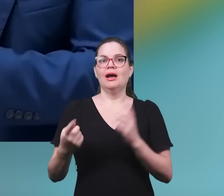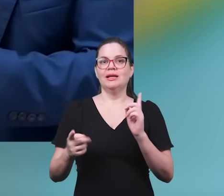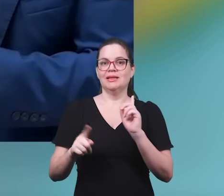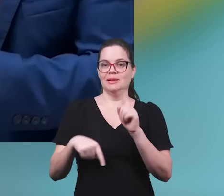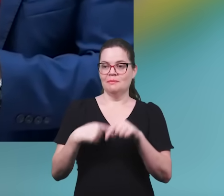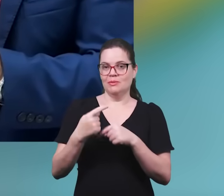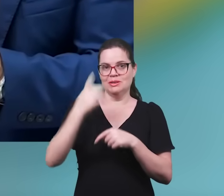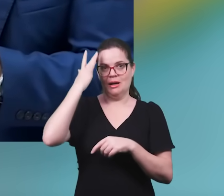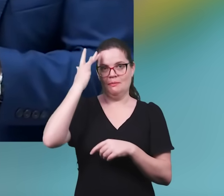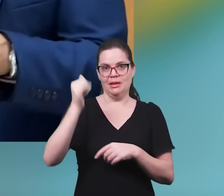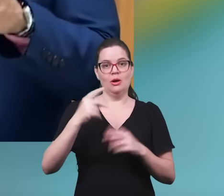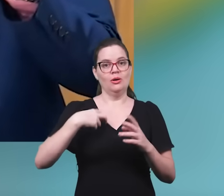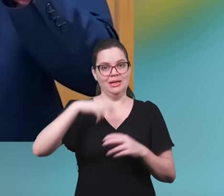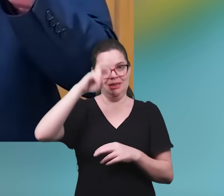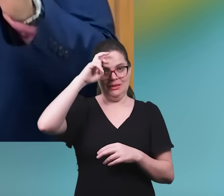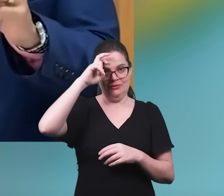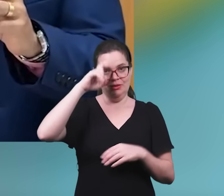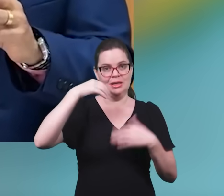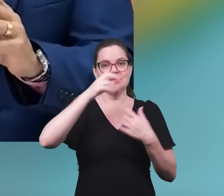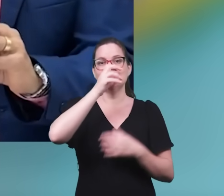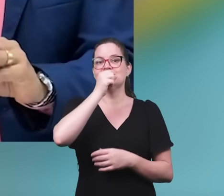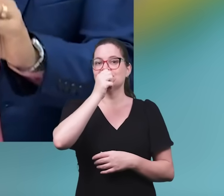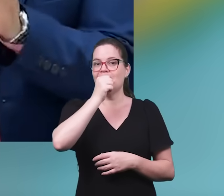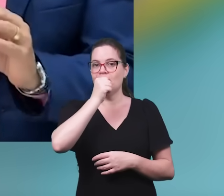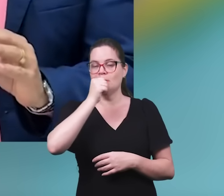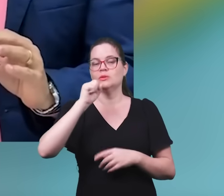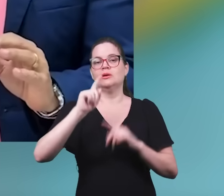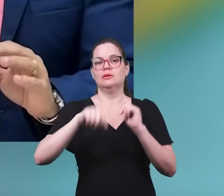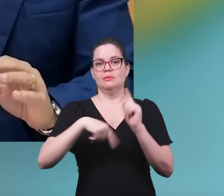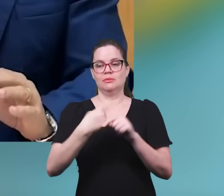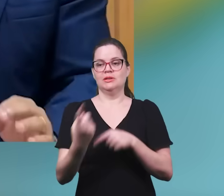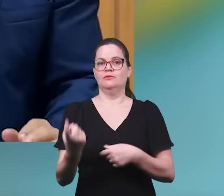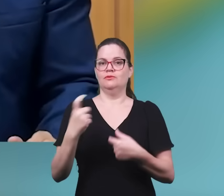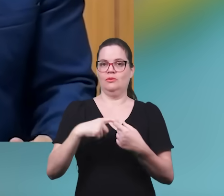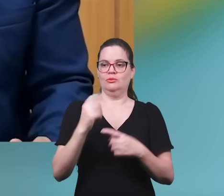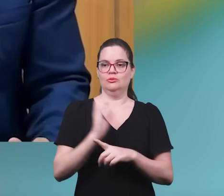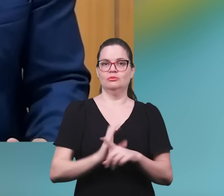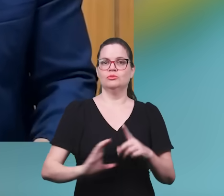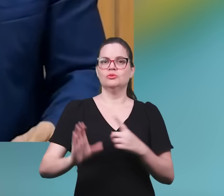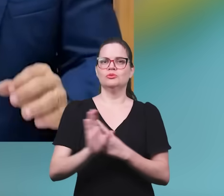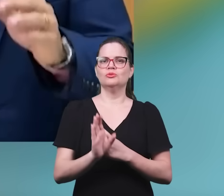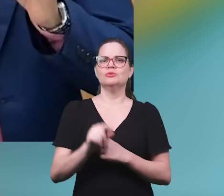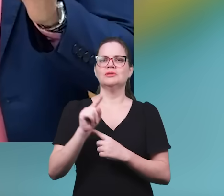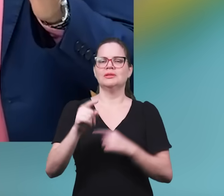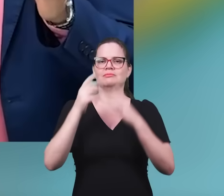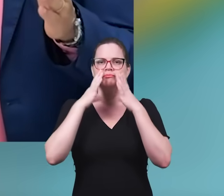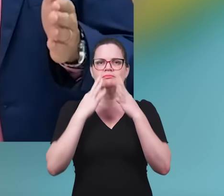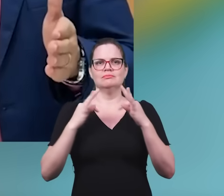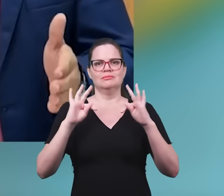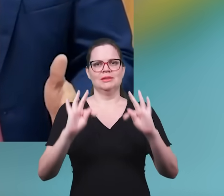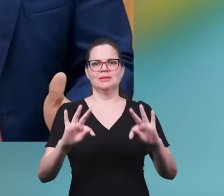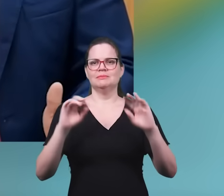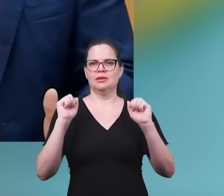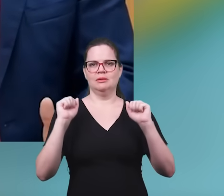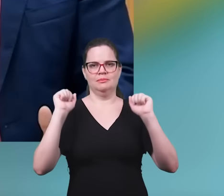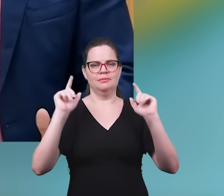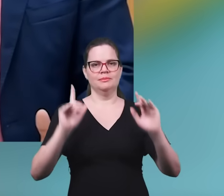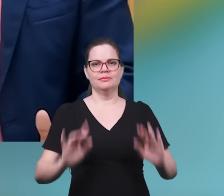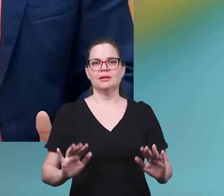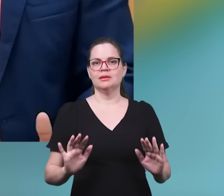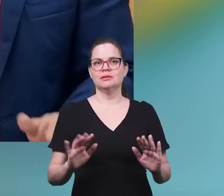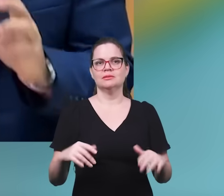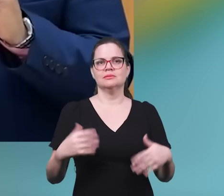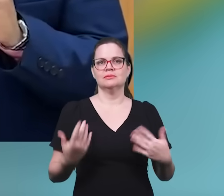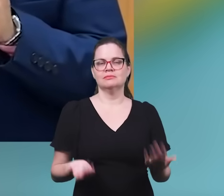no culto. Isso aconteceu numa quinta-feira. No sábado ele voltou ao culto e ele voltou testemunhando dessa